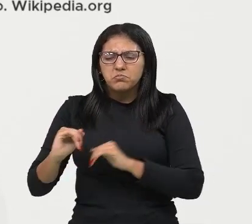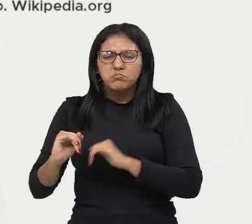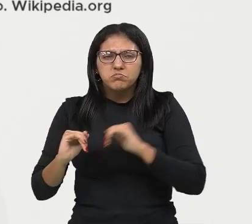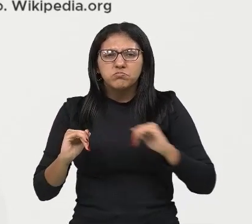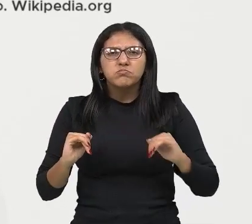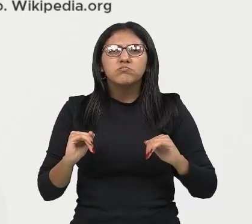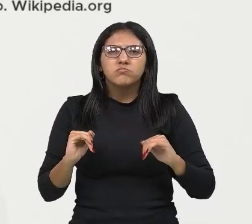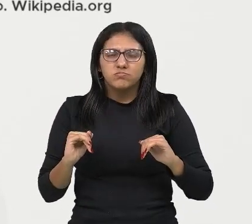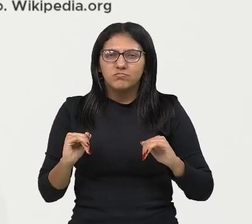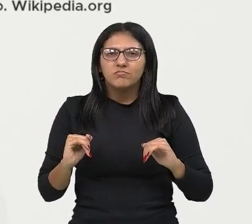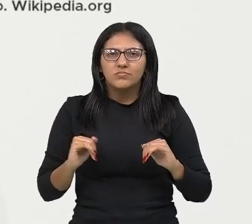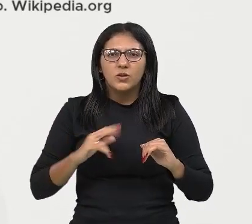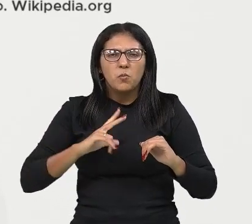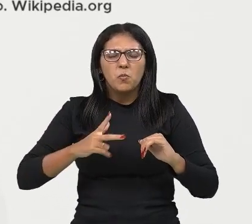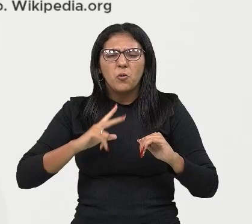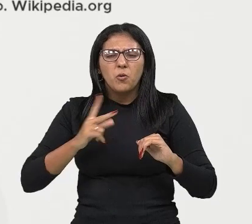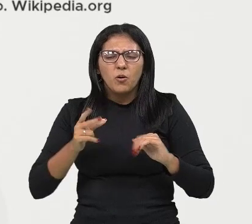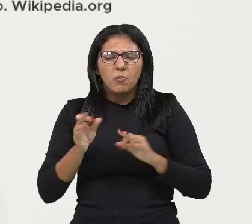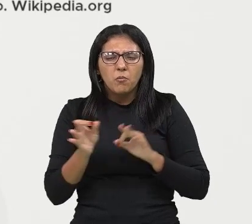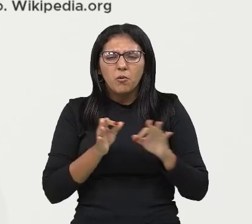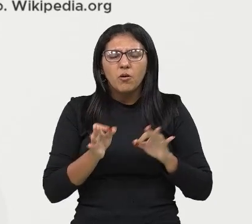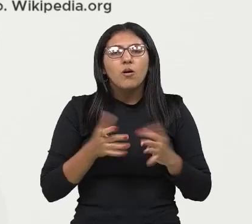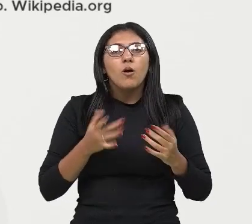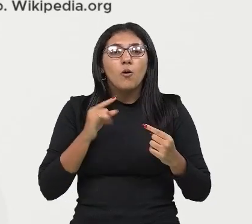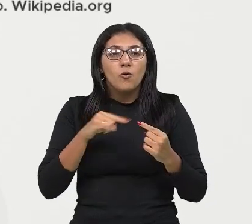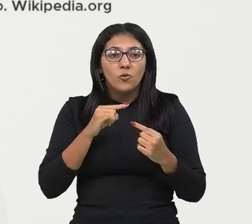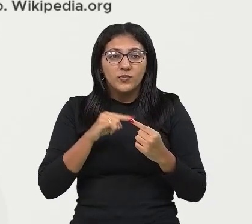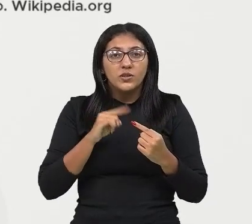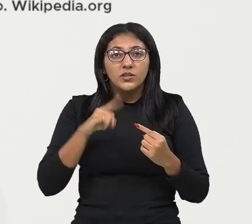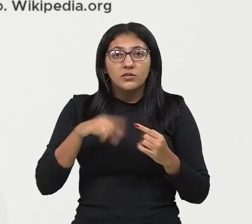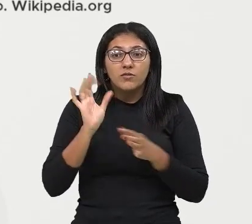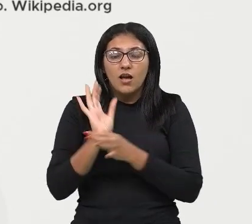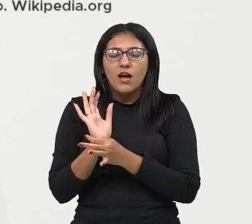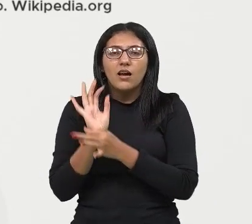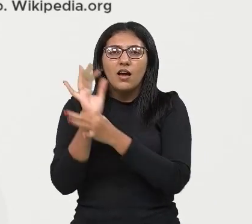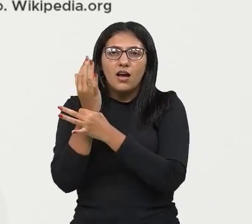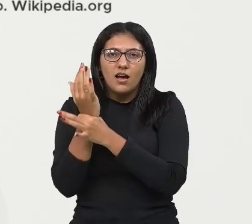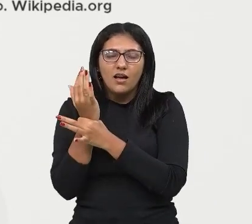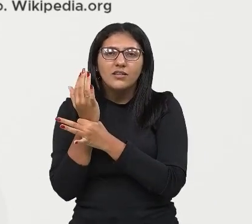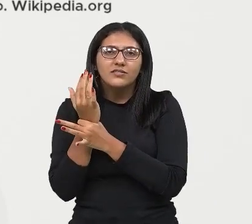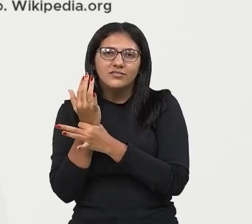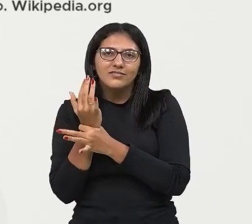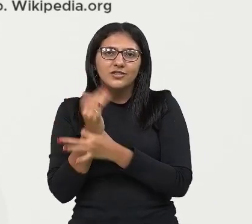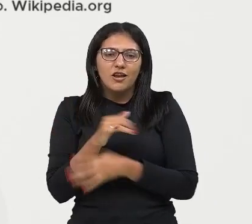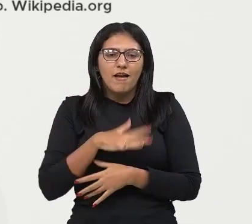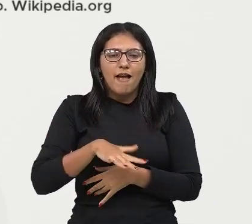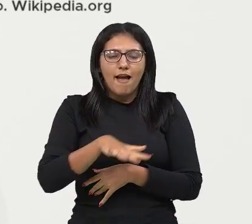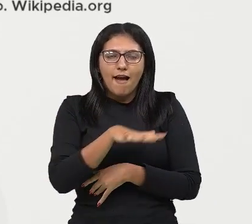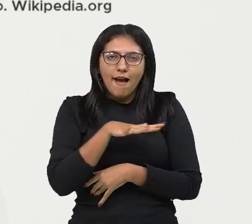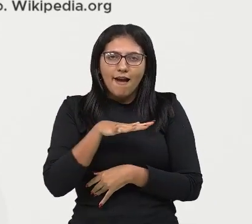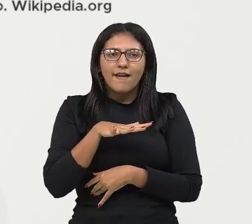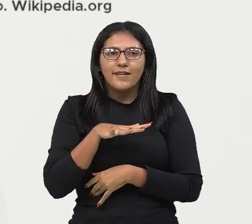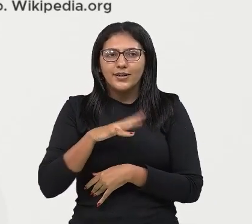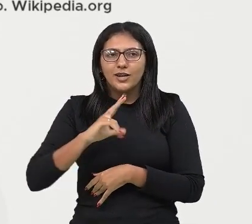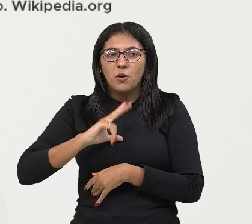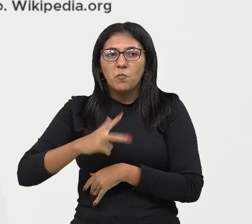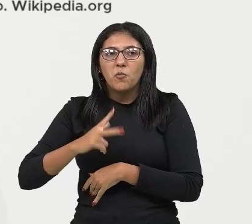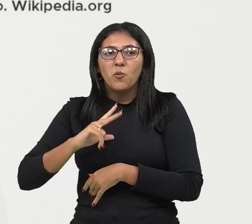coroa portuguesa. O principal objetivo vai ser a de garantir as terras